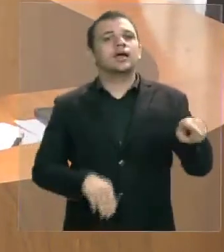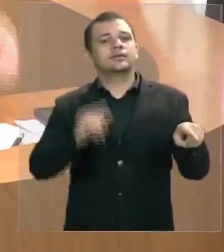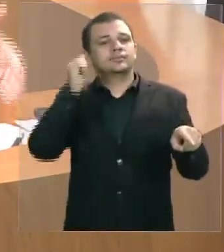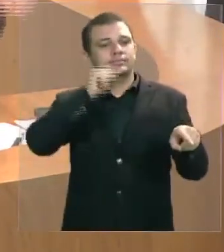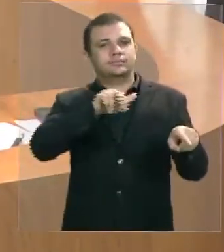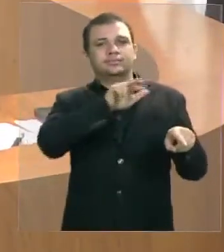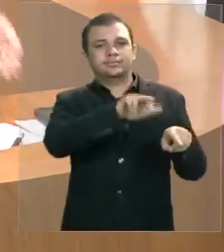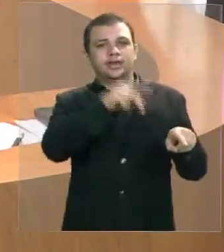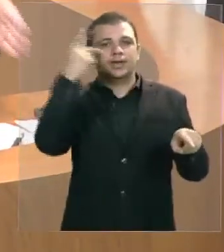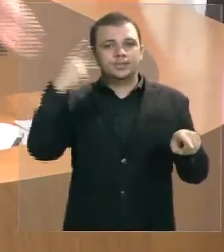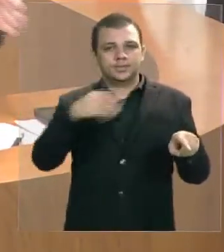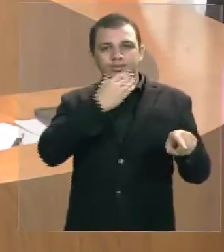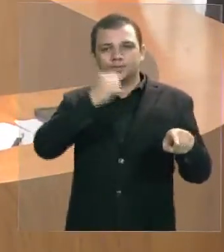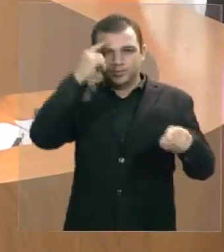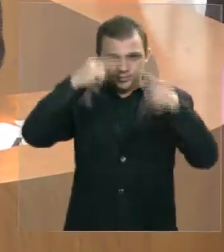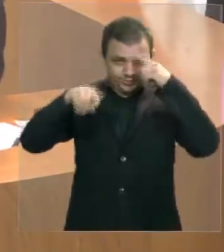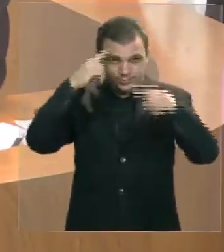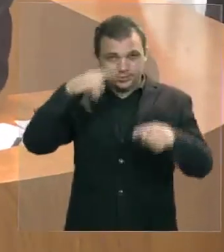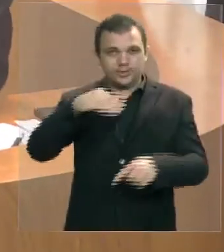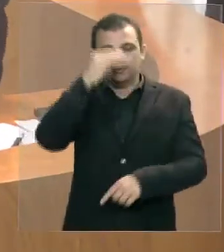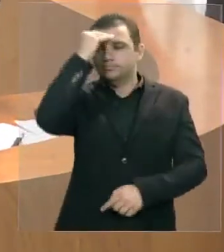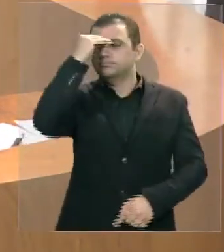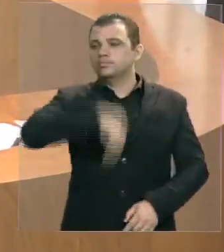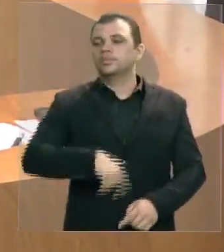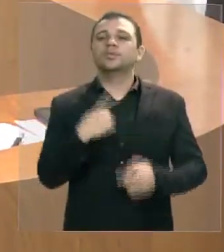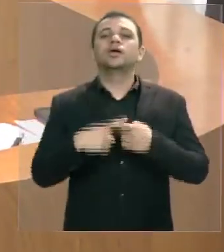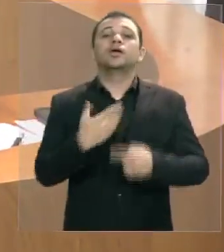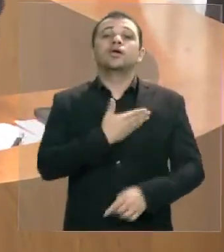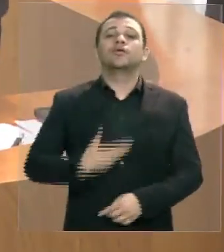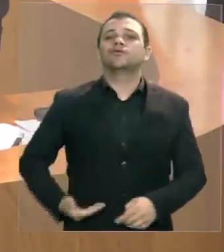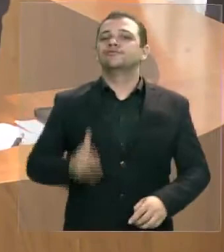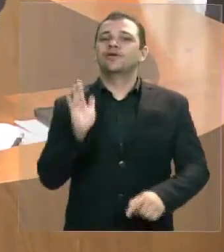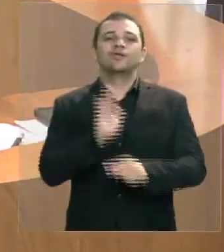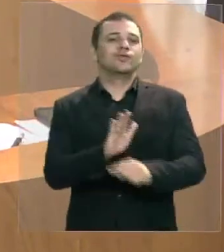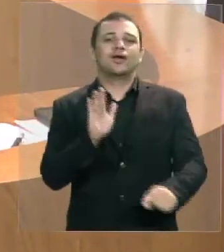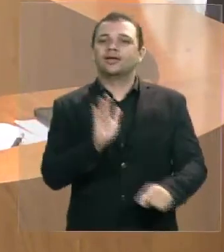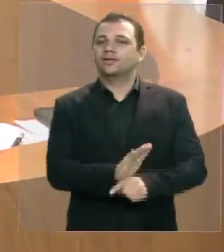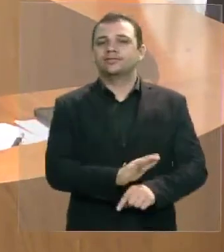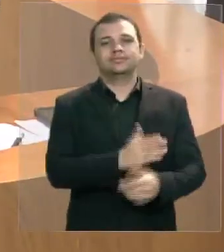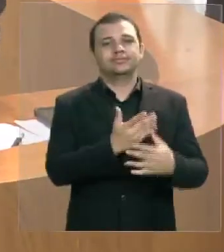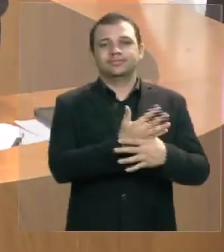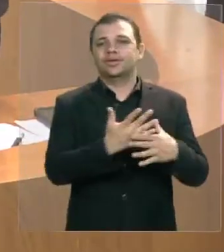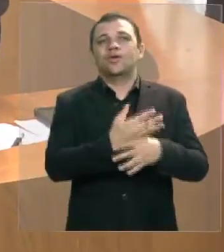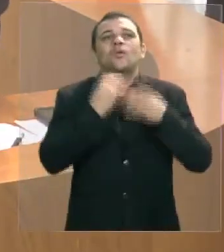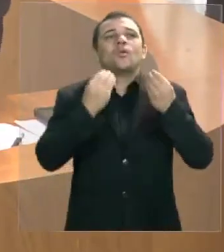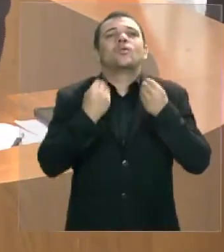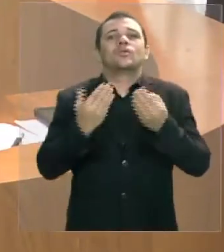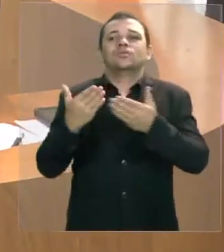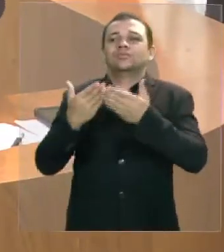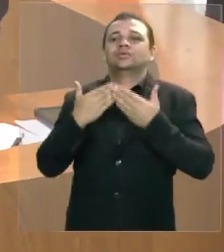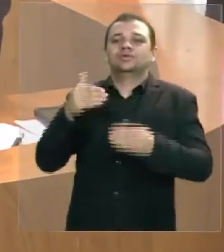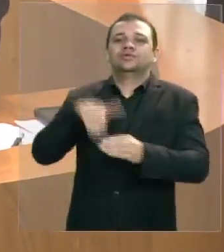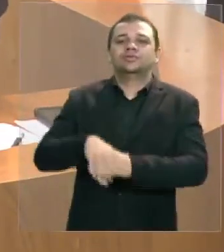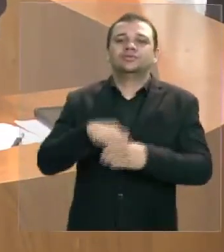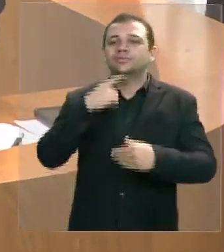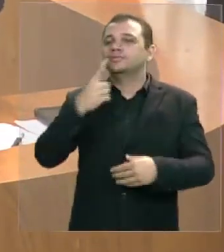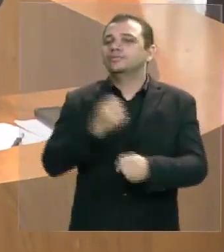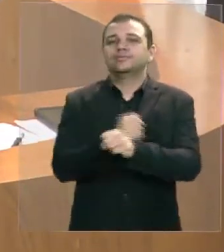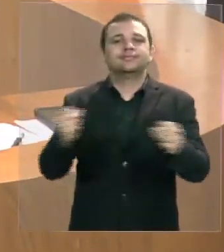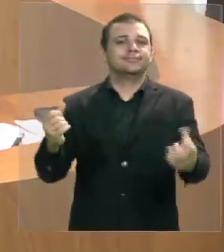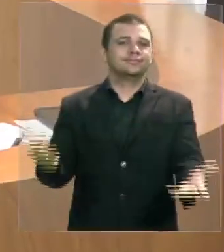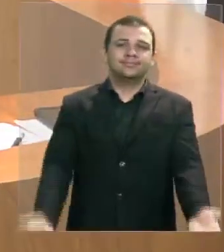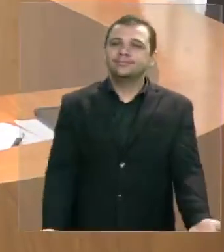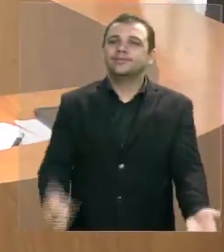porque o governo é inoperante naquele município. Porque não tem discurso. Porque não tem como pedir voto. Governo fraco, senhor